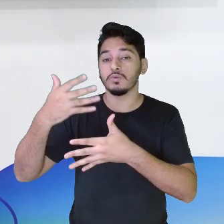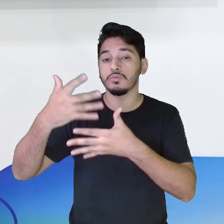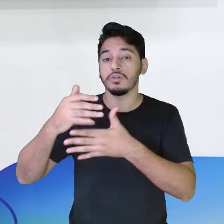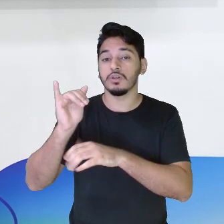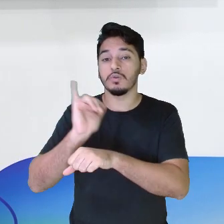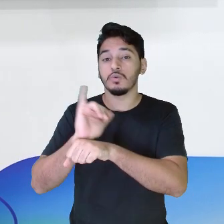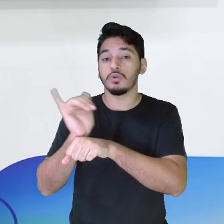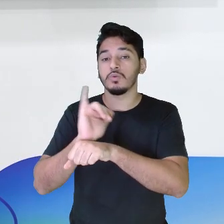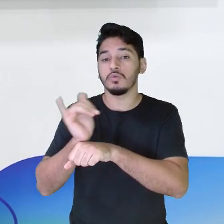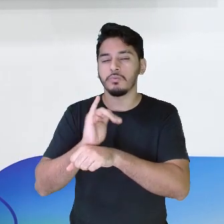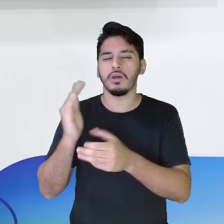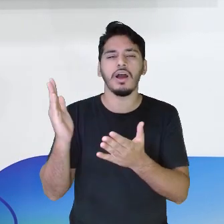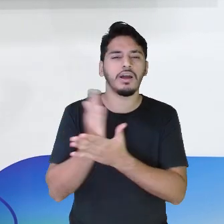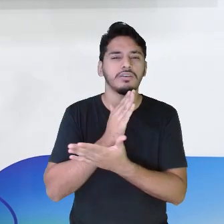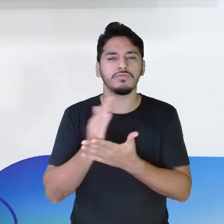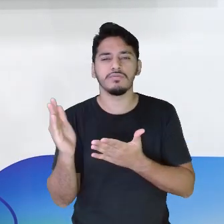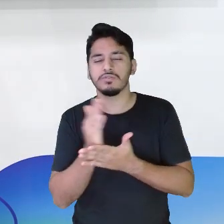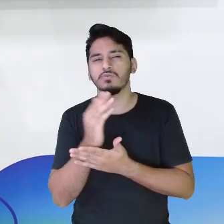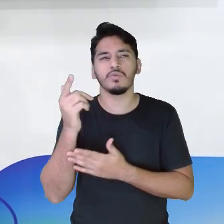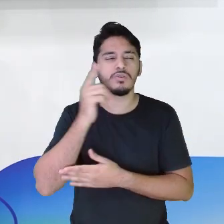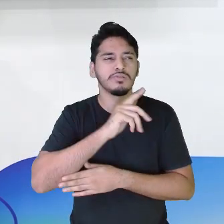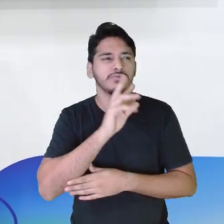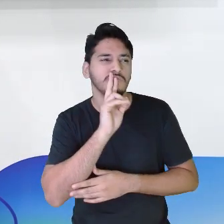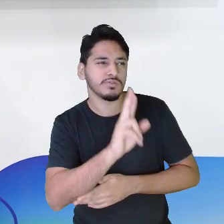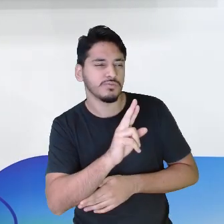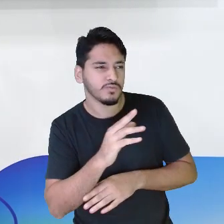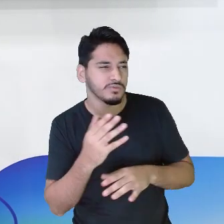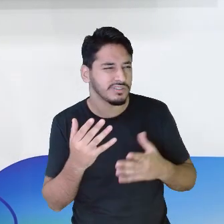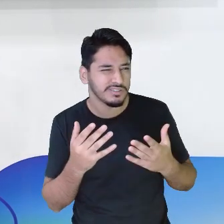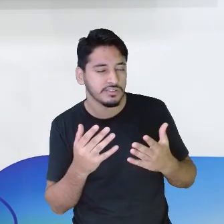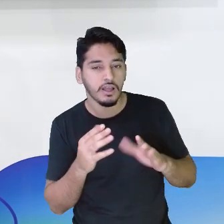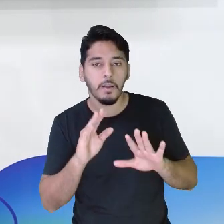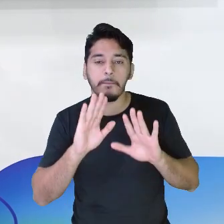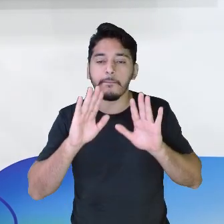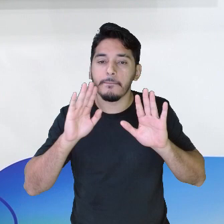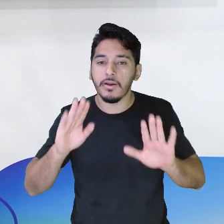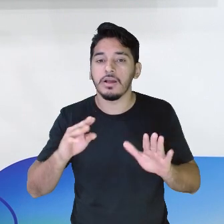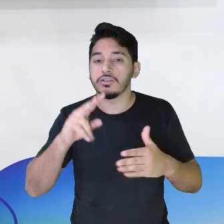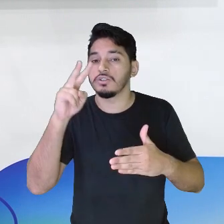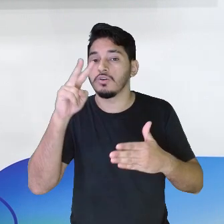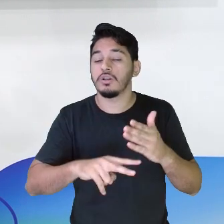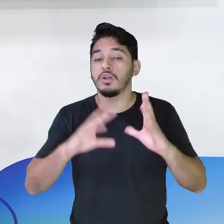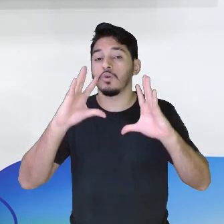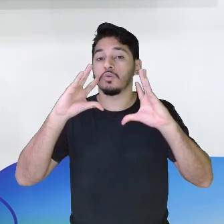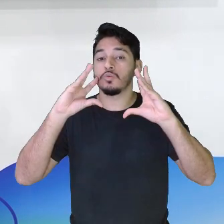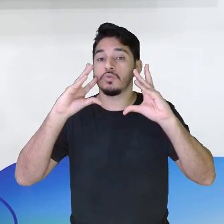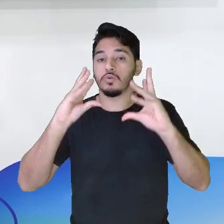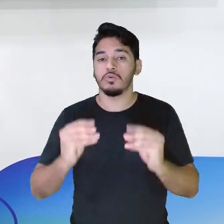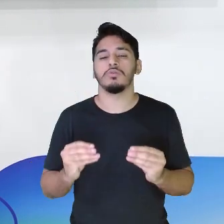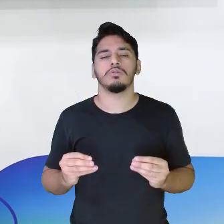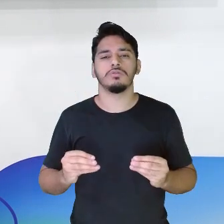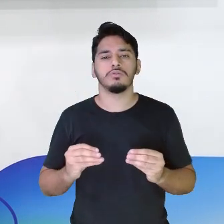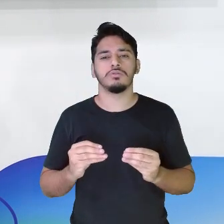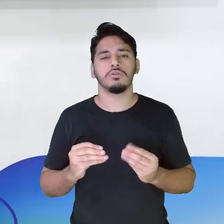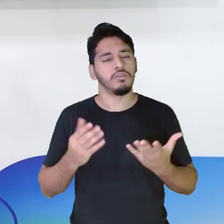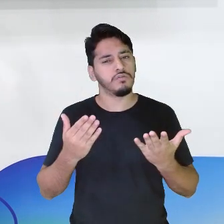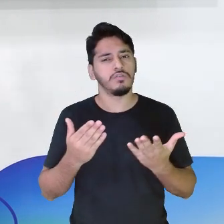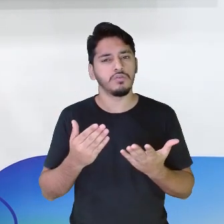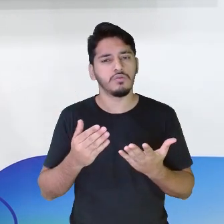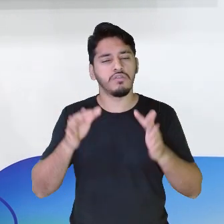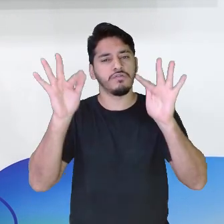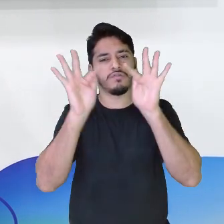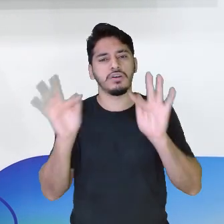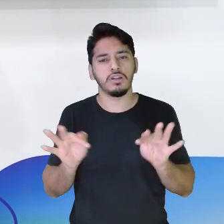vejo todas. Às vezes não dá para responder, mas eu leio todas e fico muito contente com